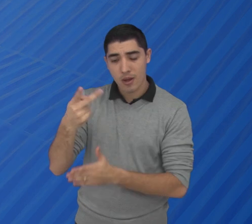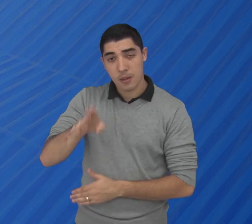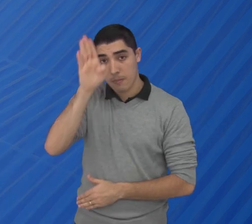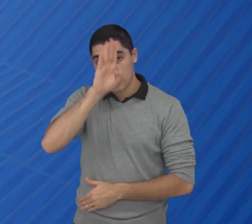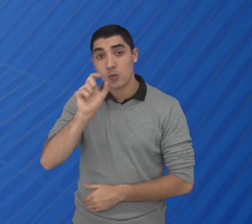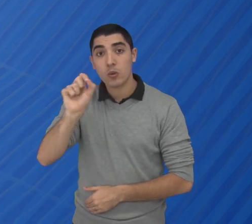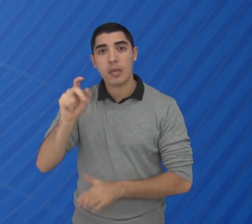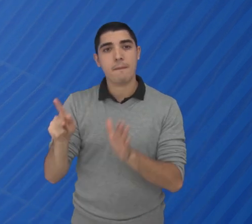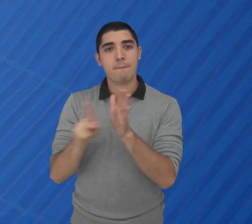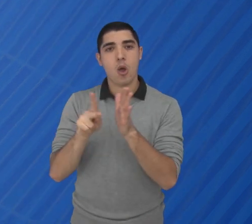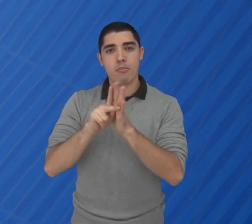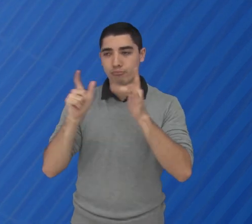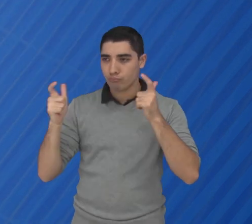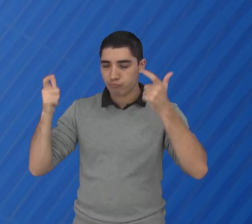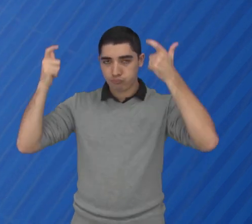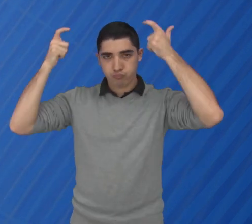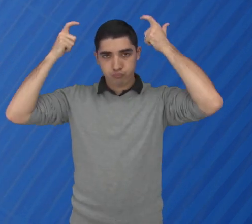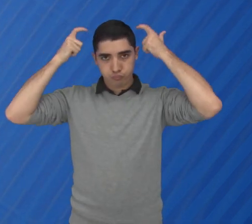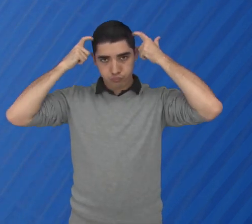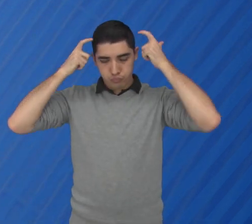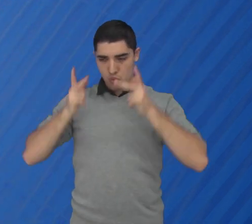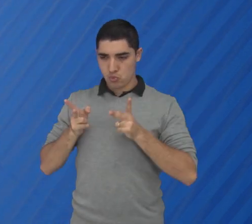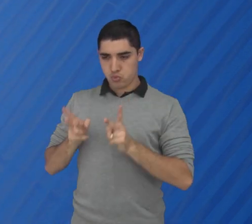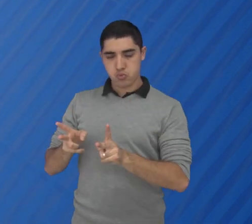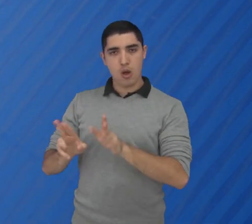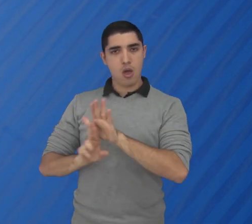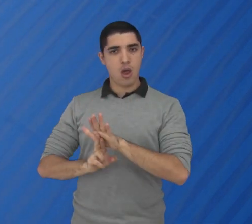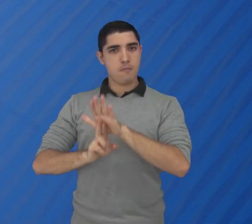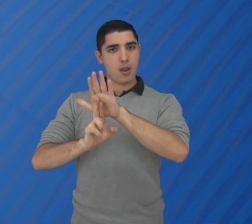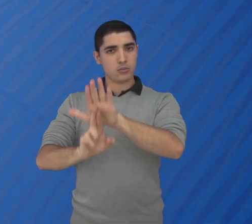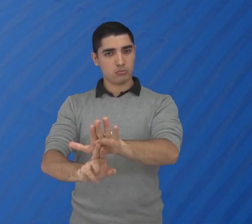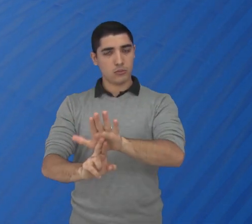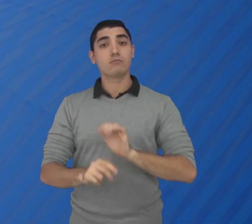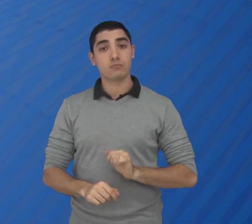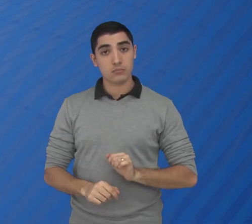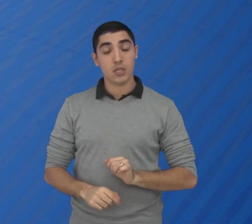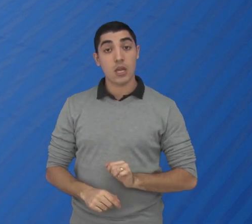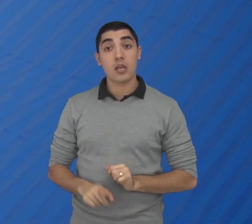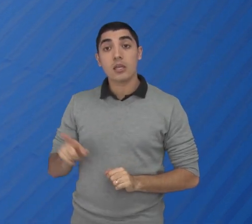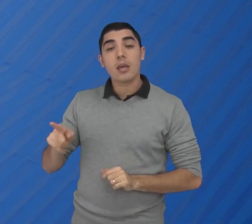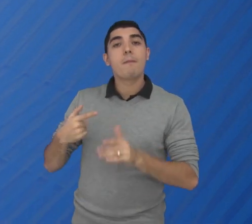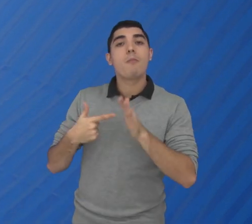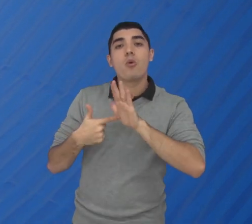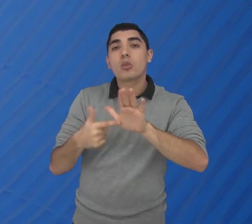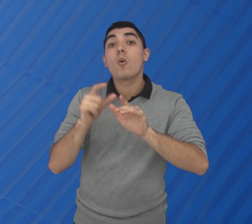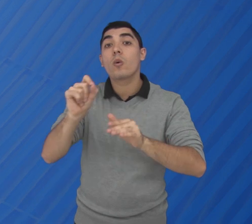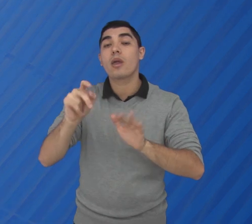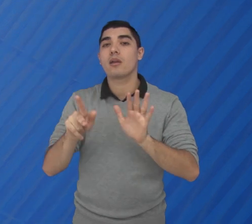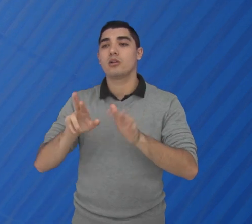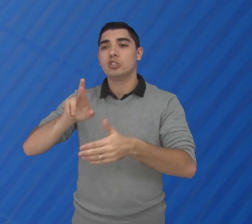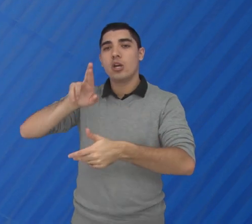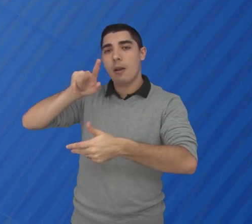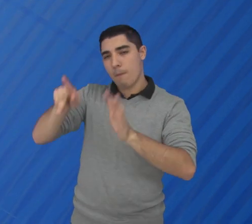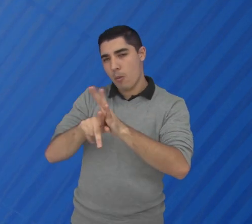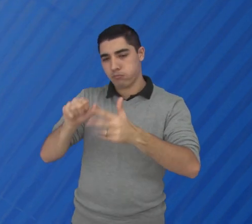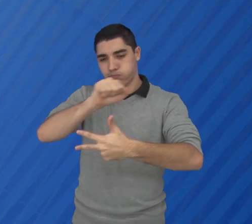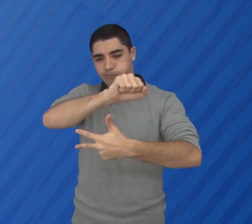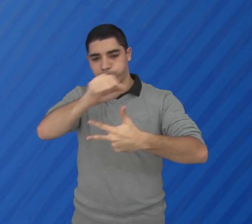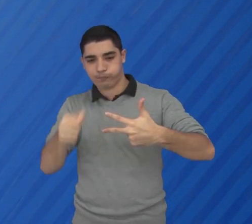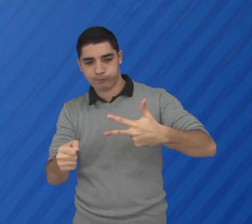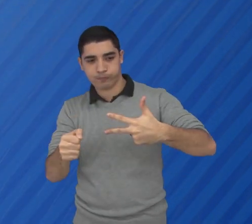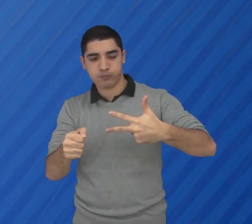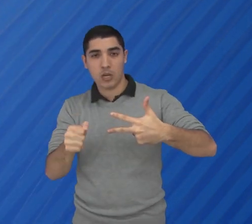1824 estabeleceu no país a monarquia constitucional hereditária e representativa e instituiu a divisão